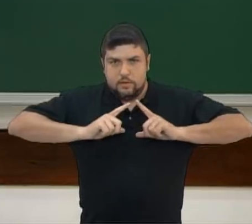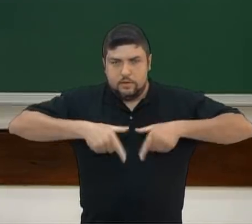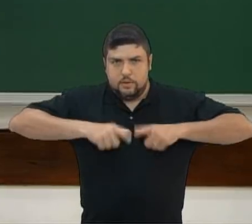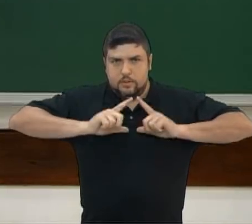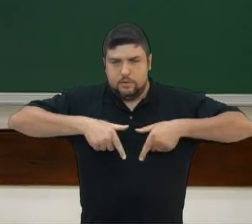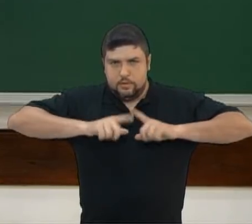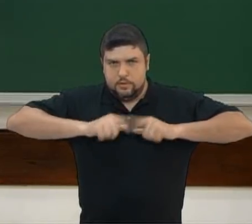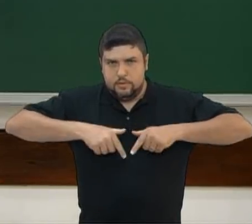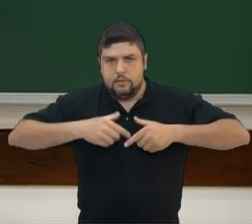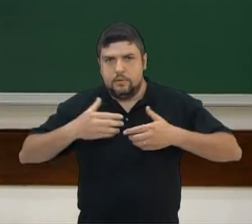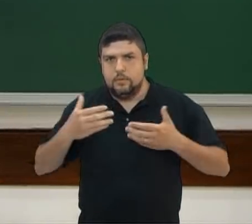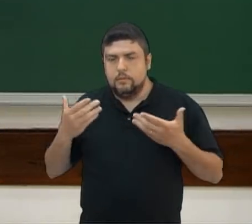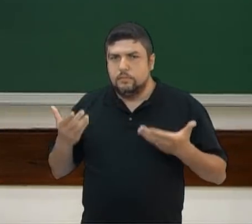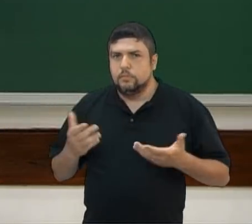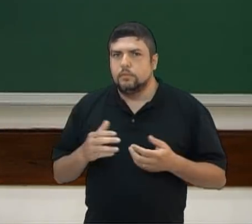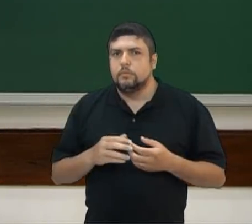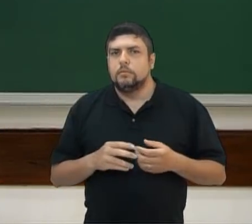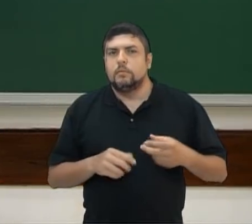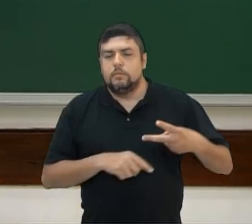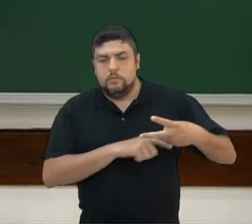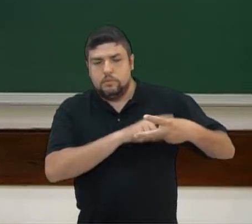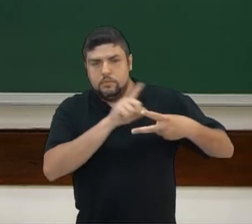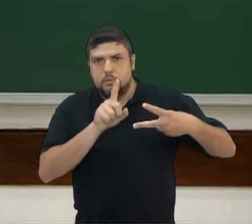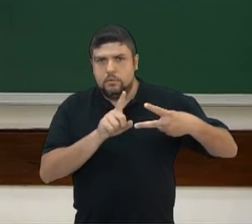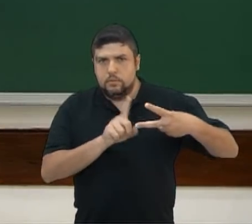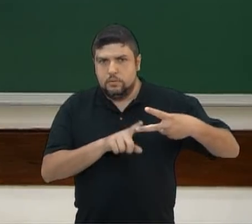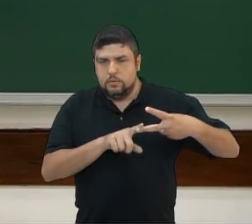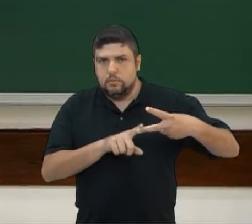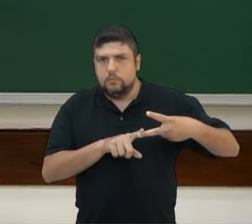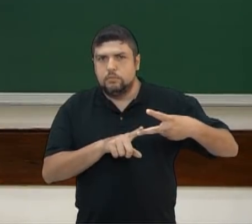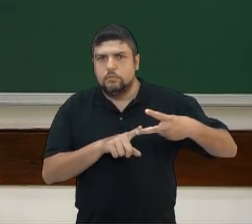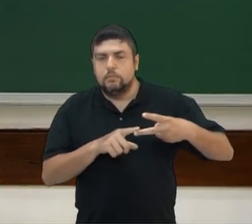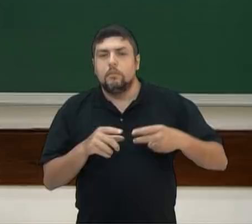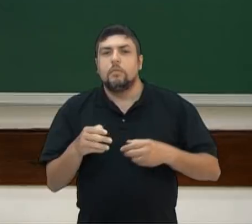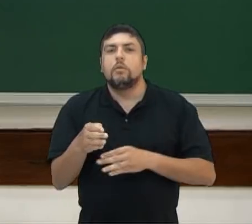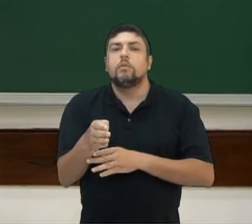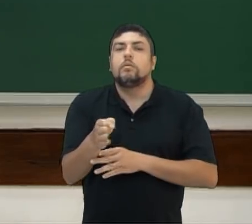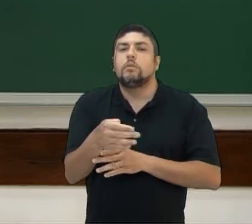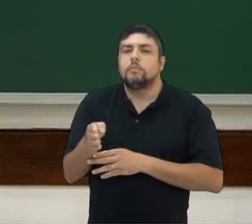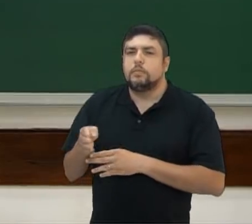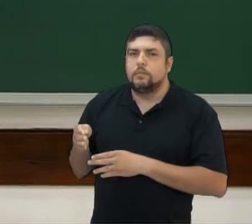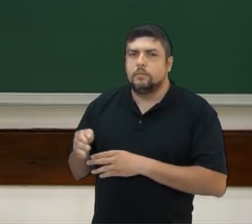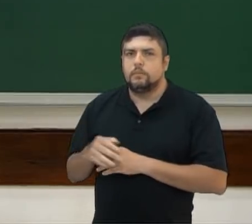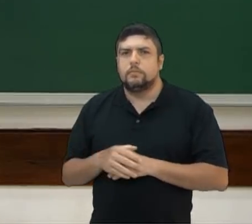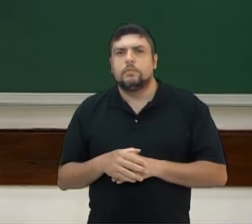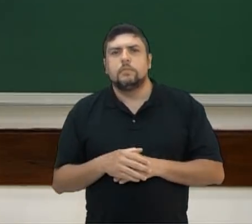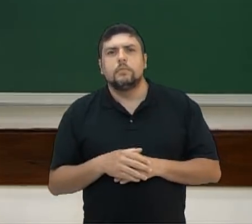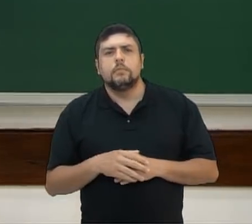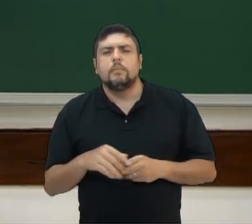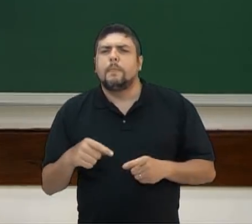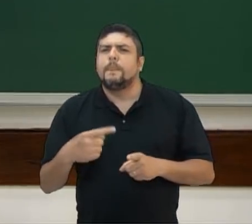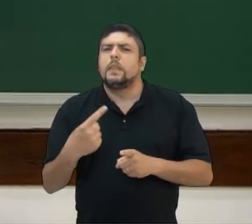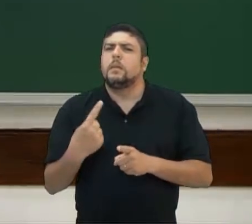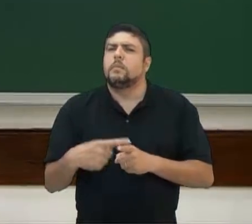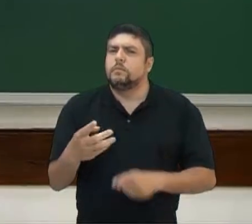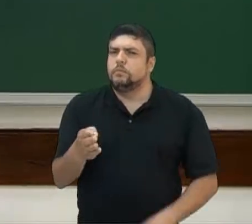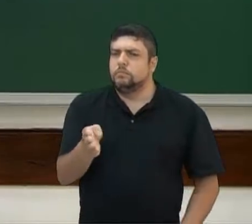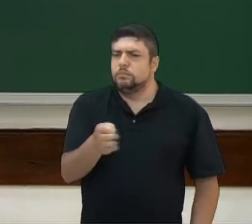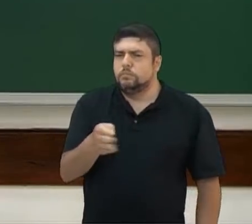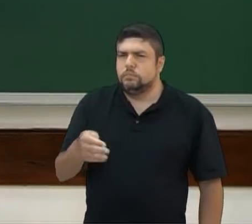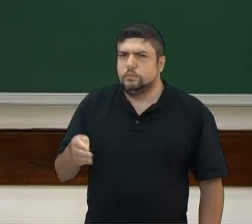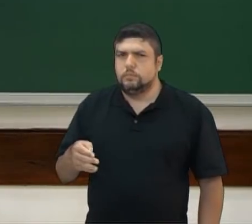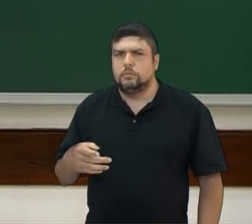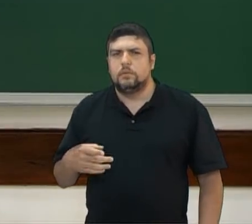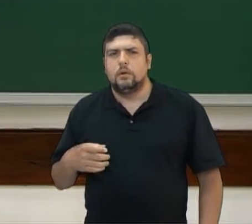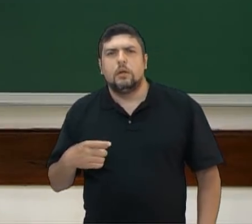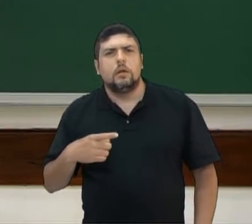de um símbolo que foi, como eu já disse, revisitado, o peixe. O peixe é encontrado em